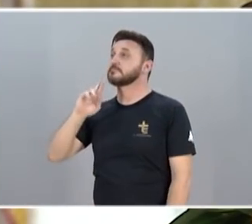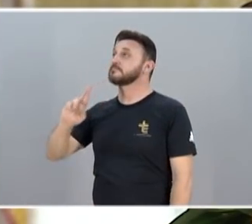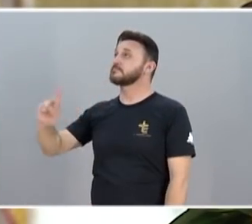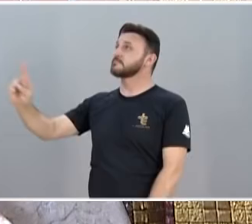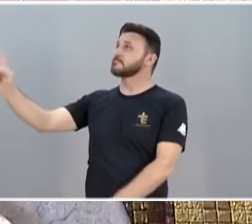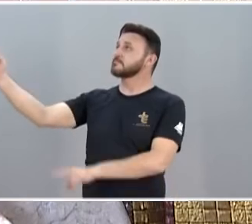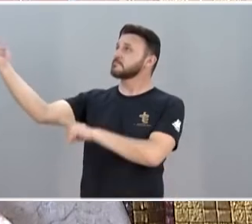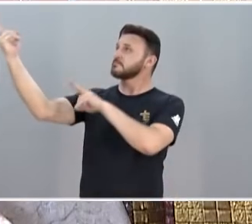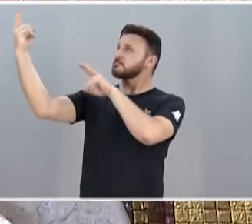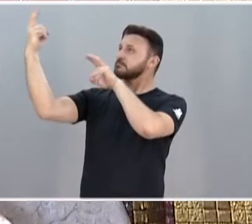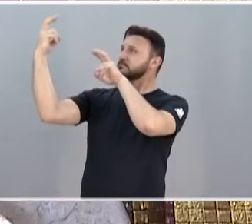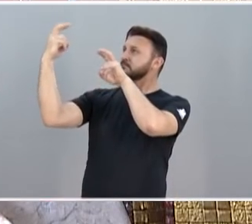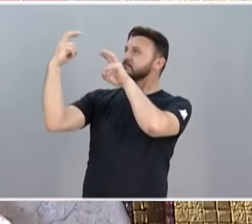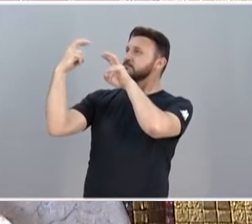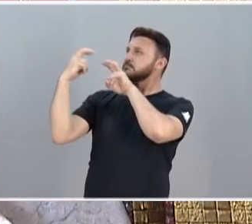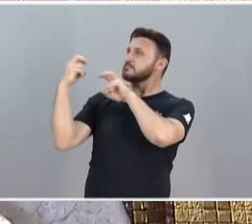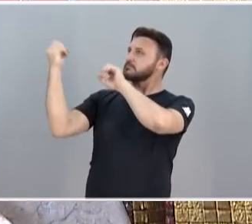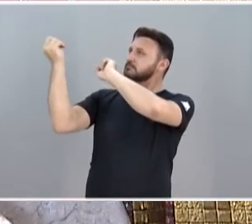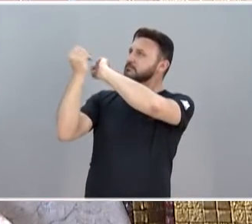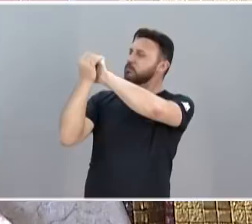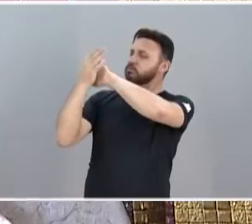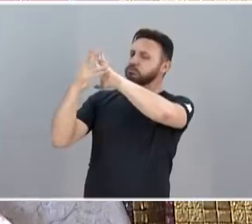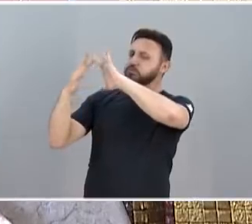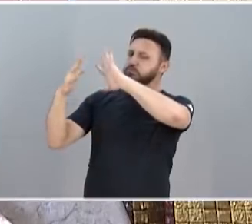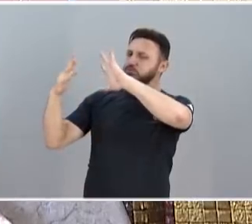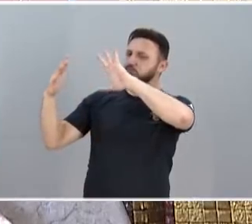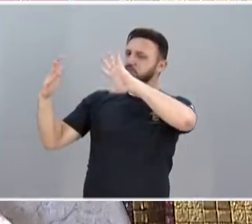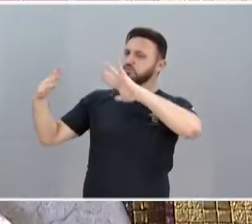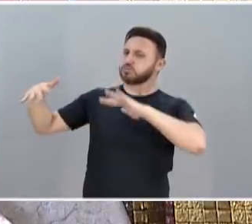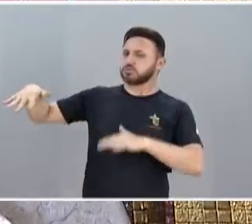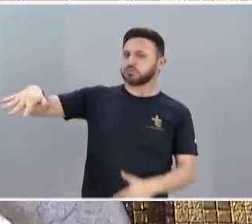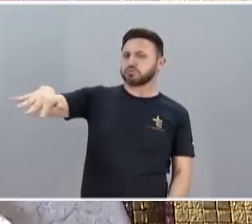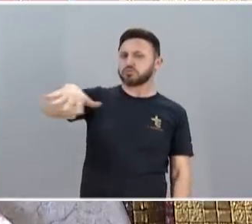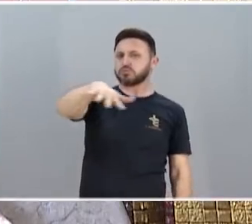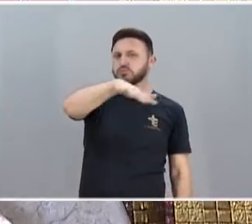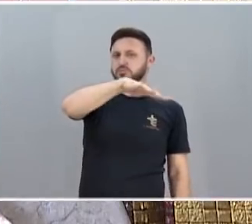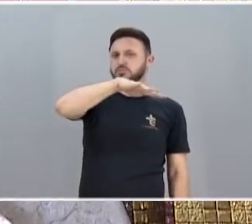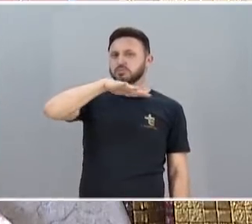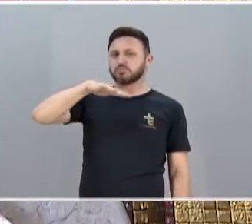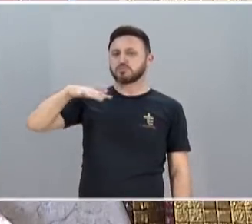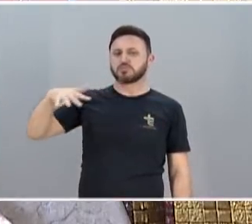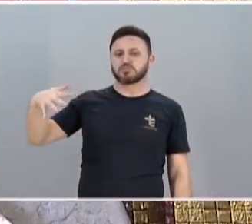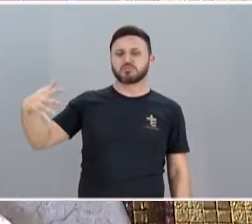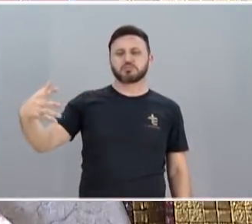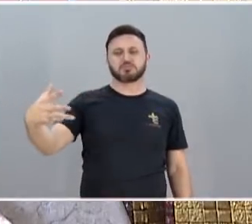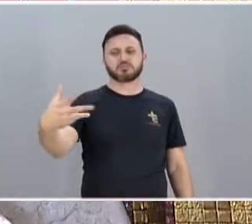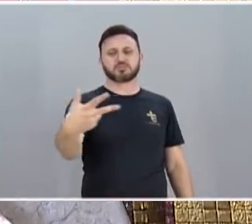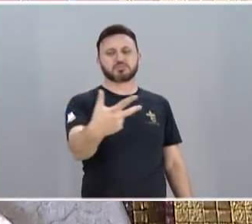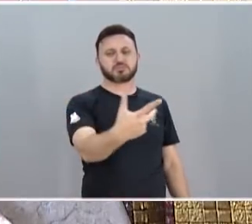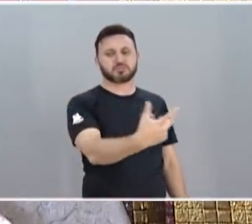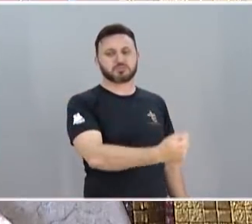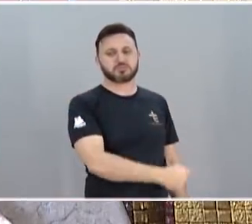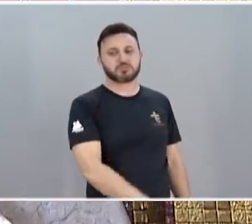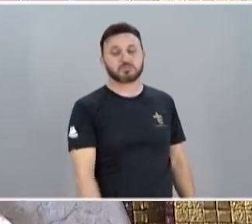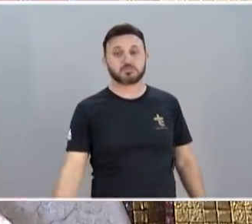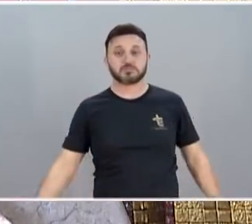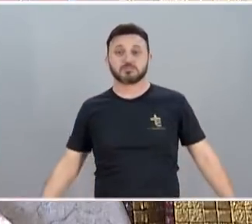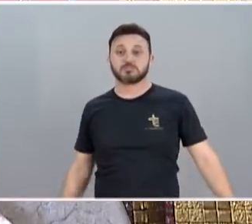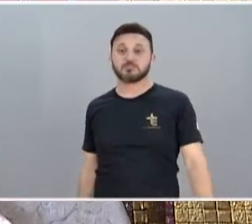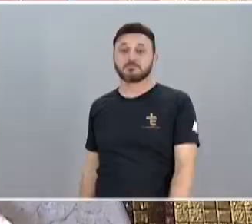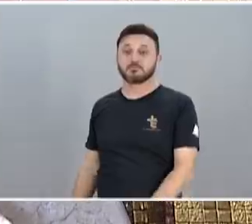Sobre nós fazei brilhar o esplendor de vossa face.